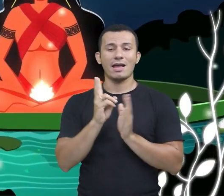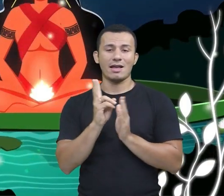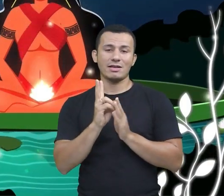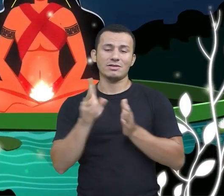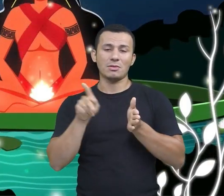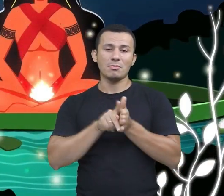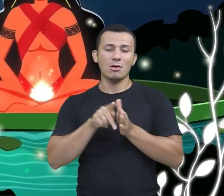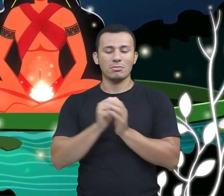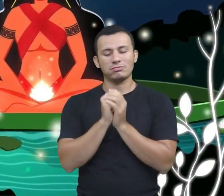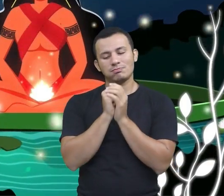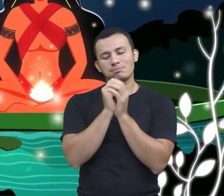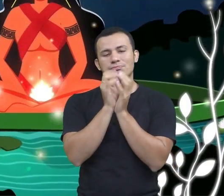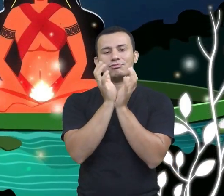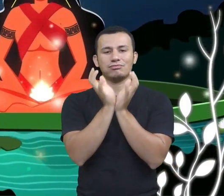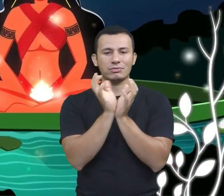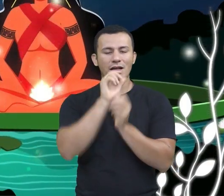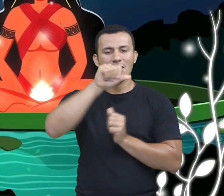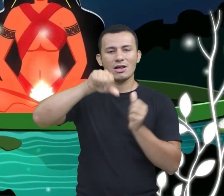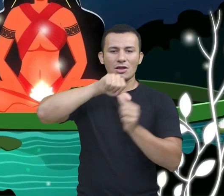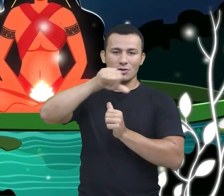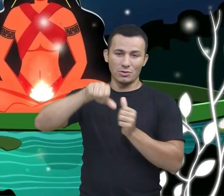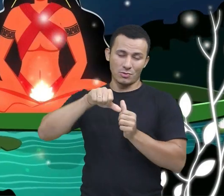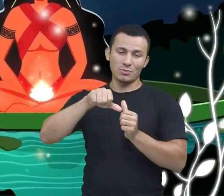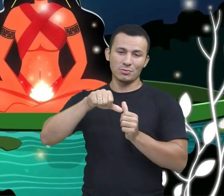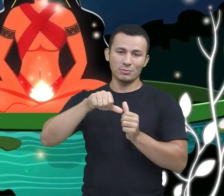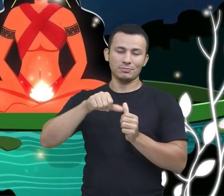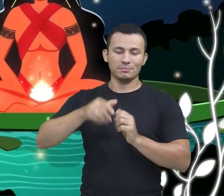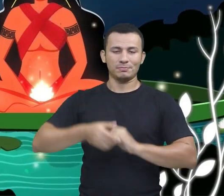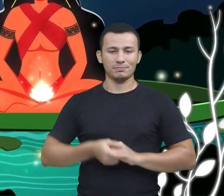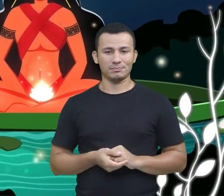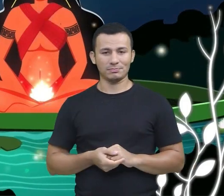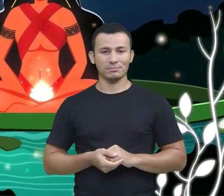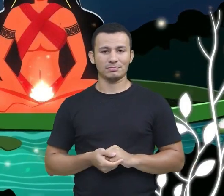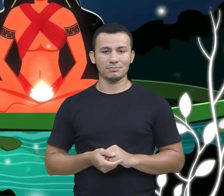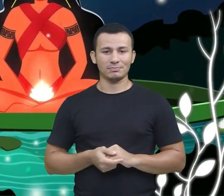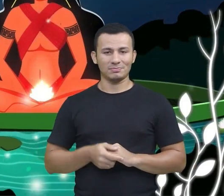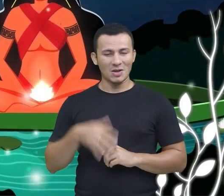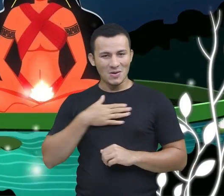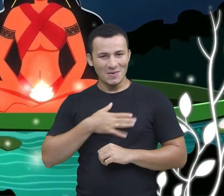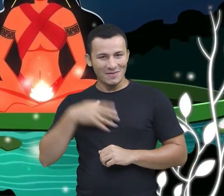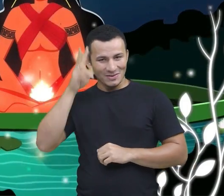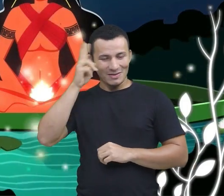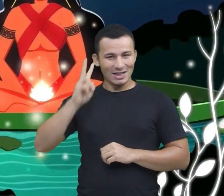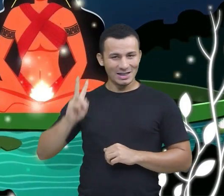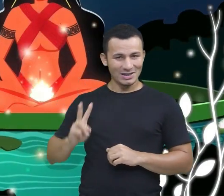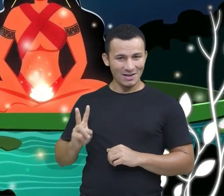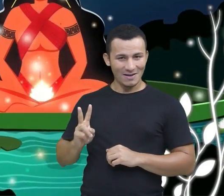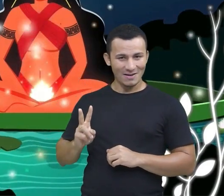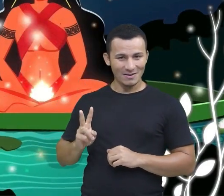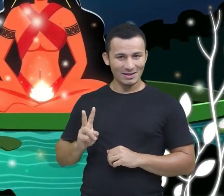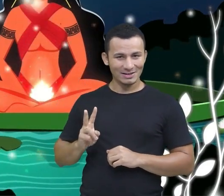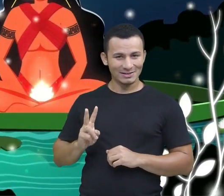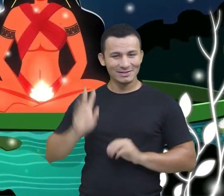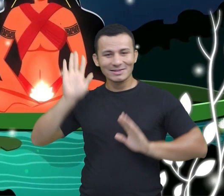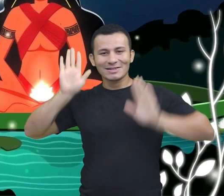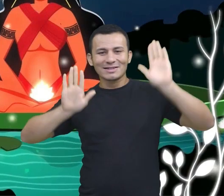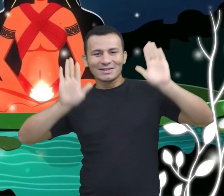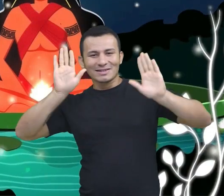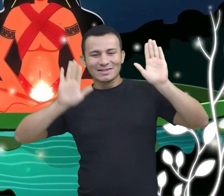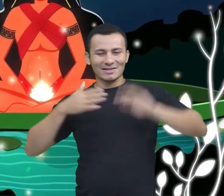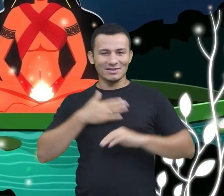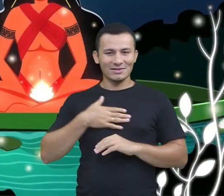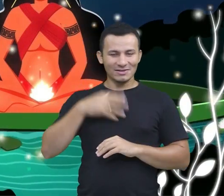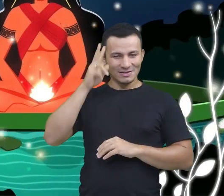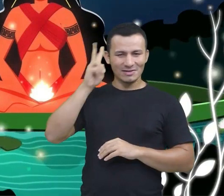índia, Nayá, que foi transformada nessa linda Vitória Régia. Quem gostou da história, diz aí, eu, levanta a mão e diz